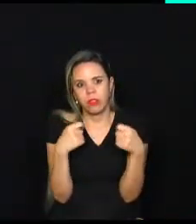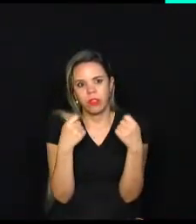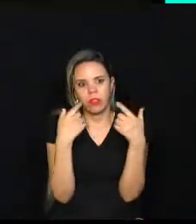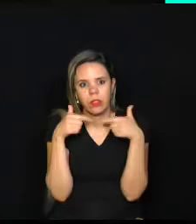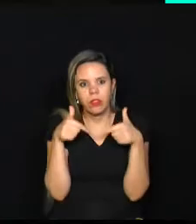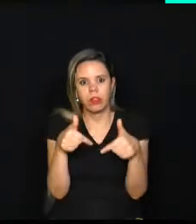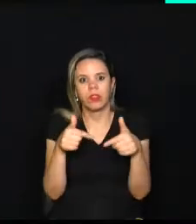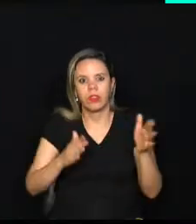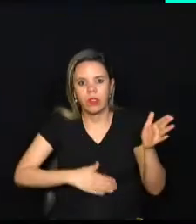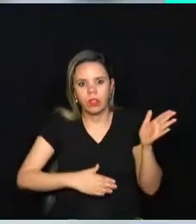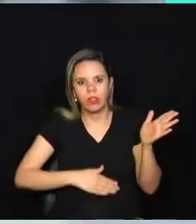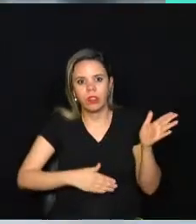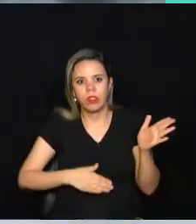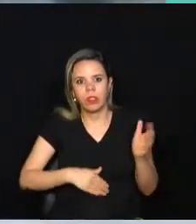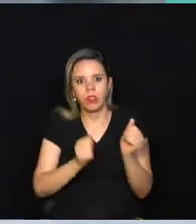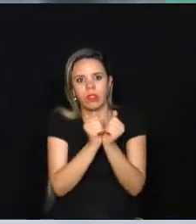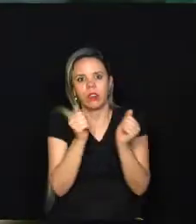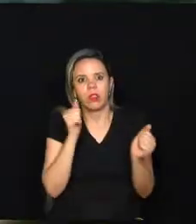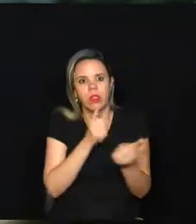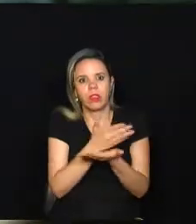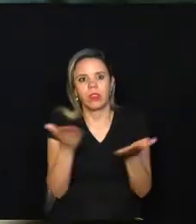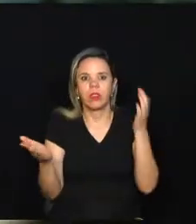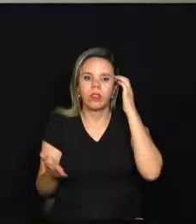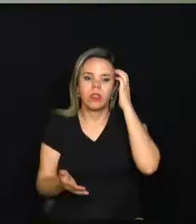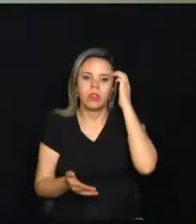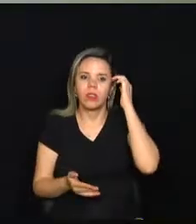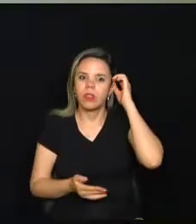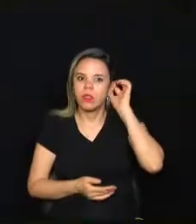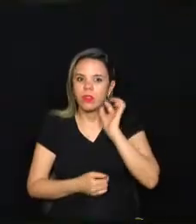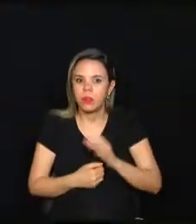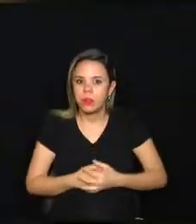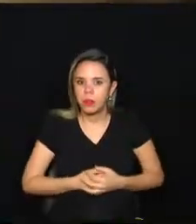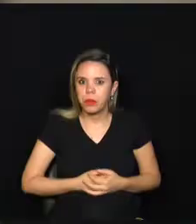os bandidos e libertar essas mulheres.